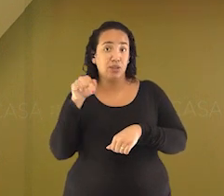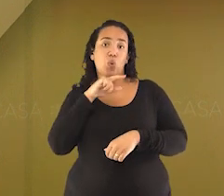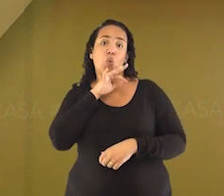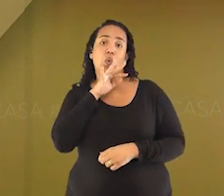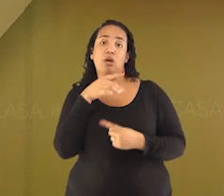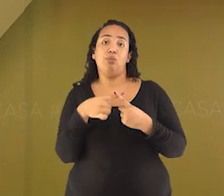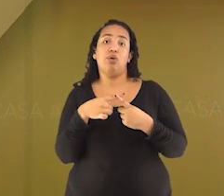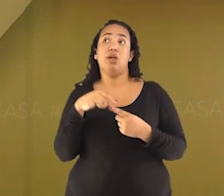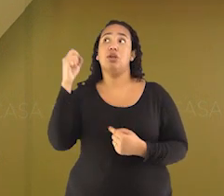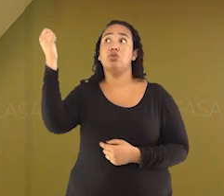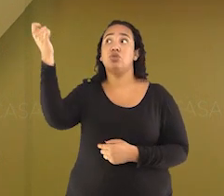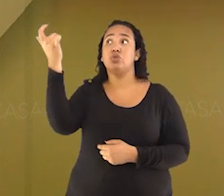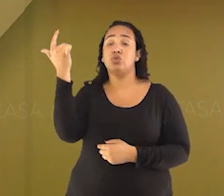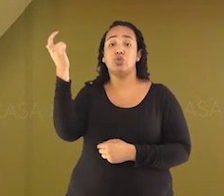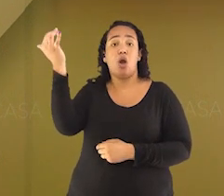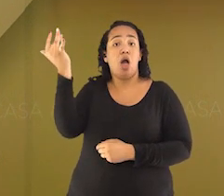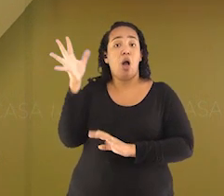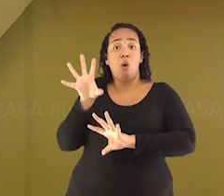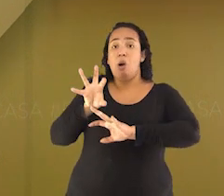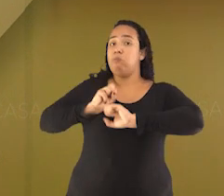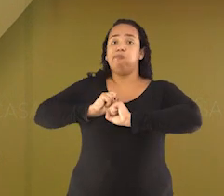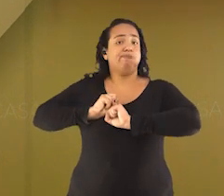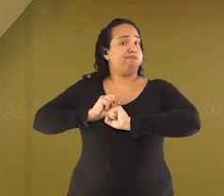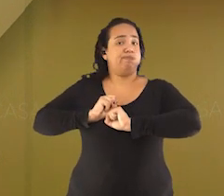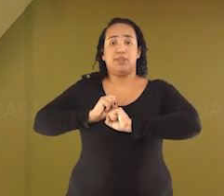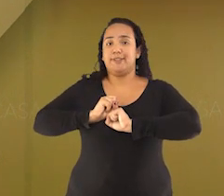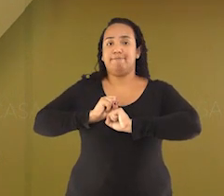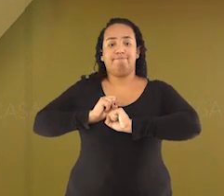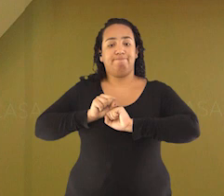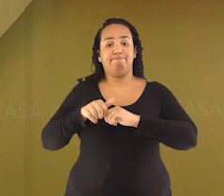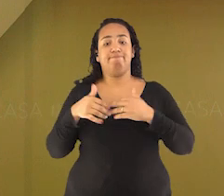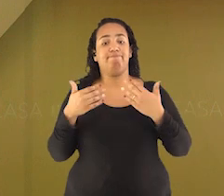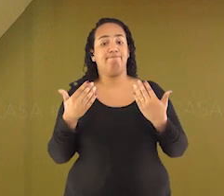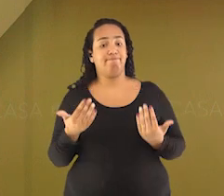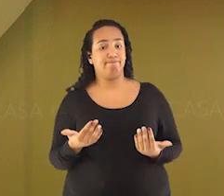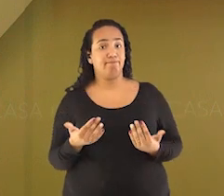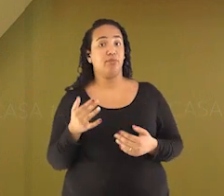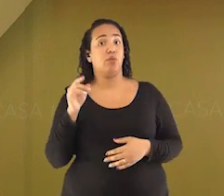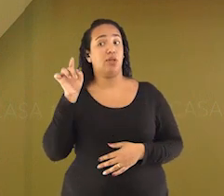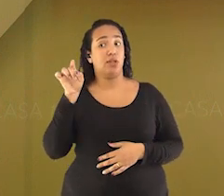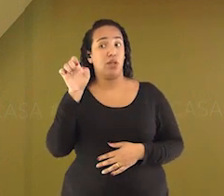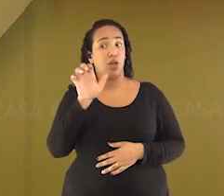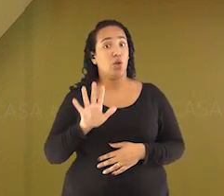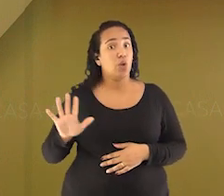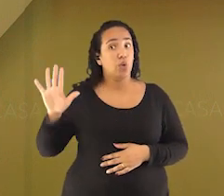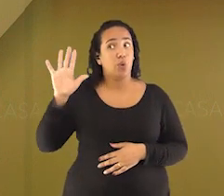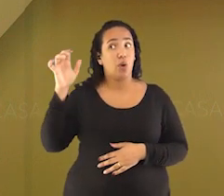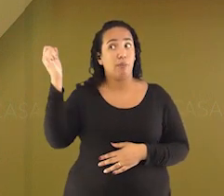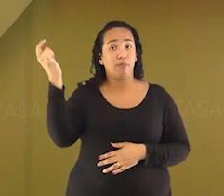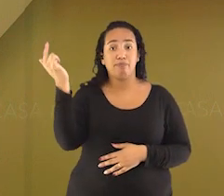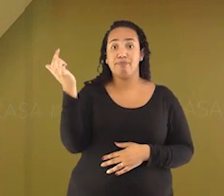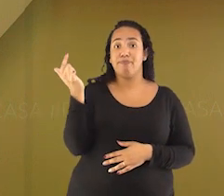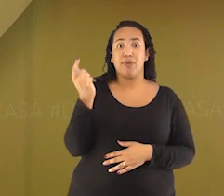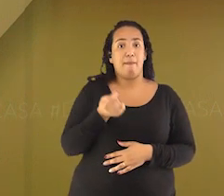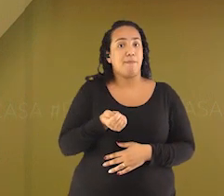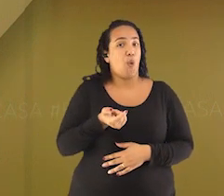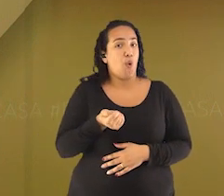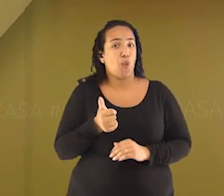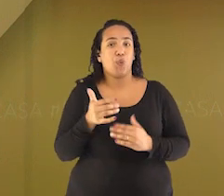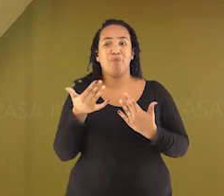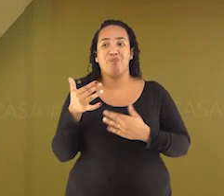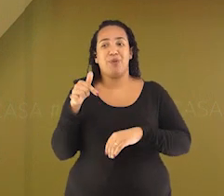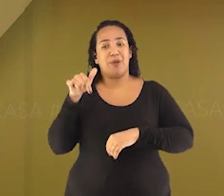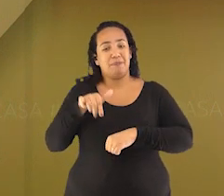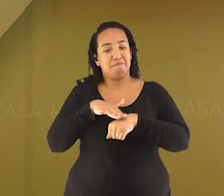a absorção da luz do sol pela pele. E, como já temos pouca lá, né, aí a gente pode ter algum problema. Assim, a